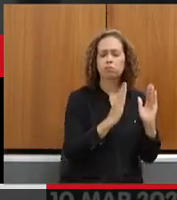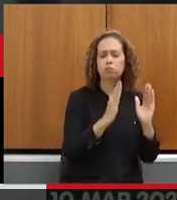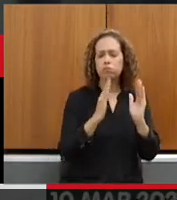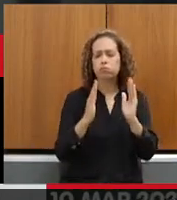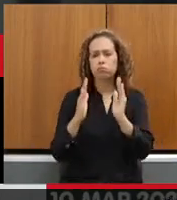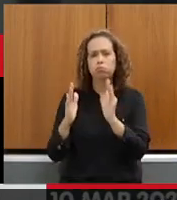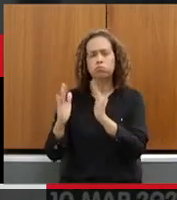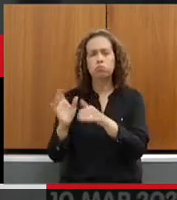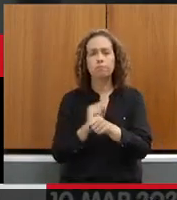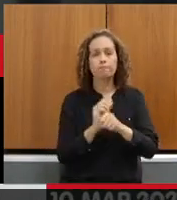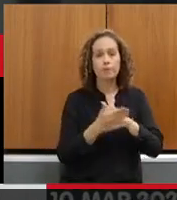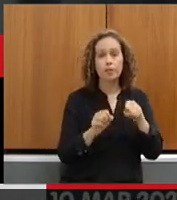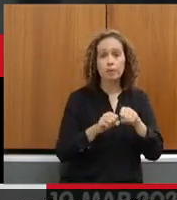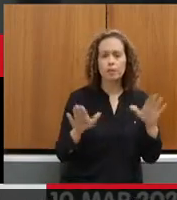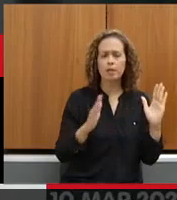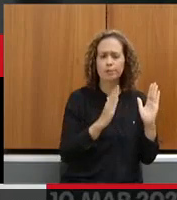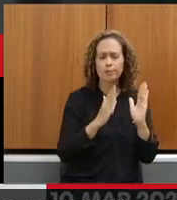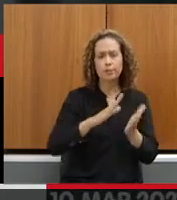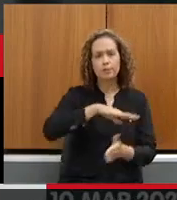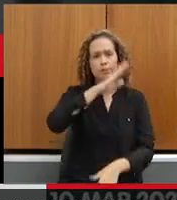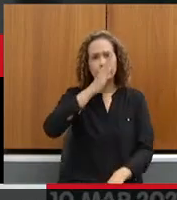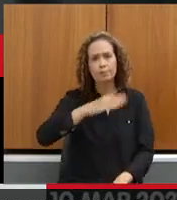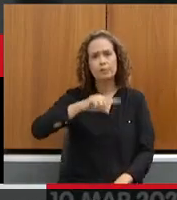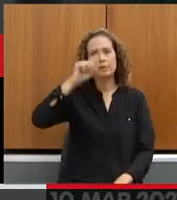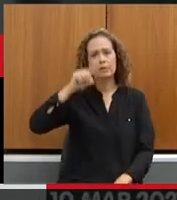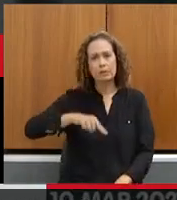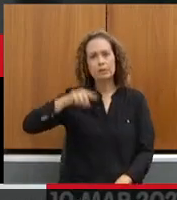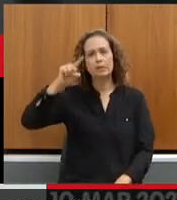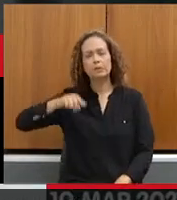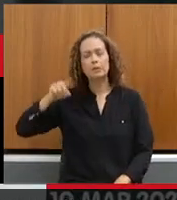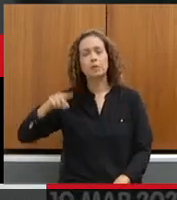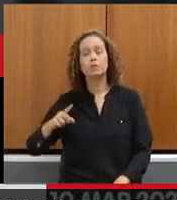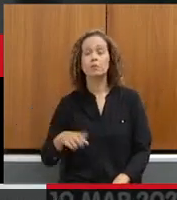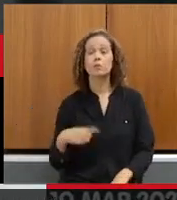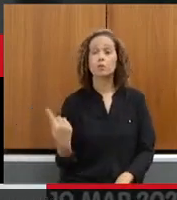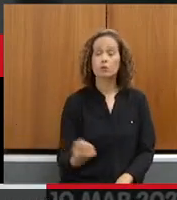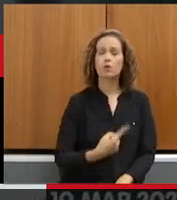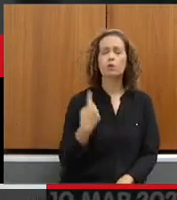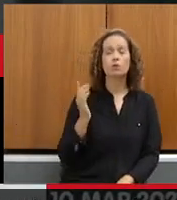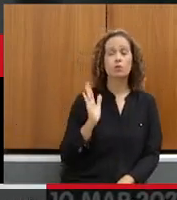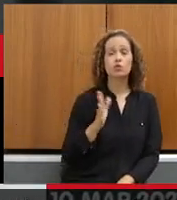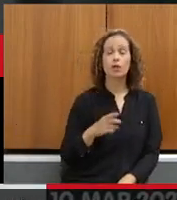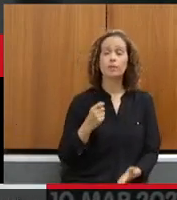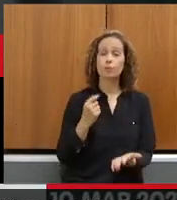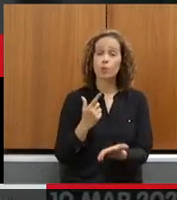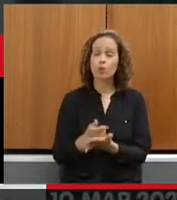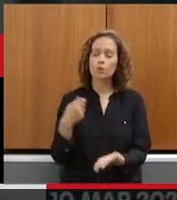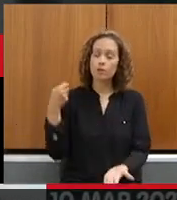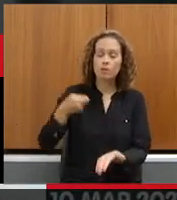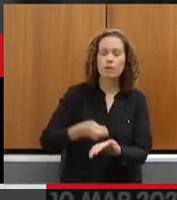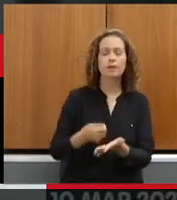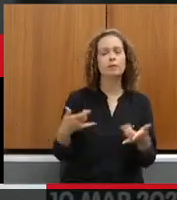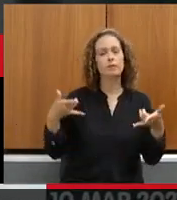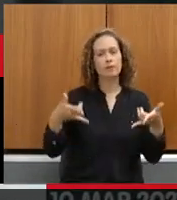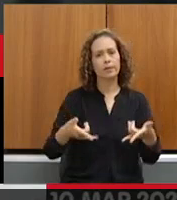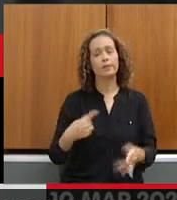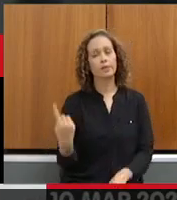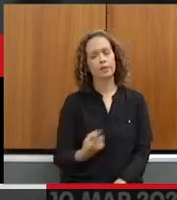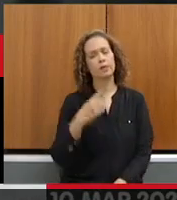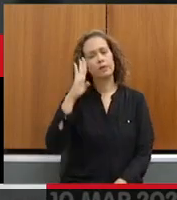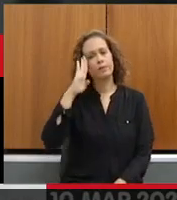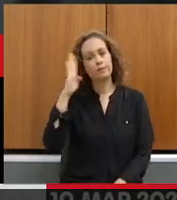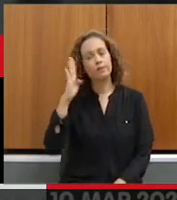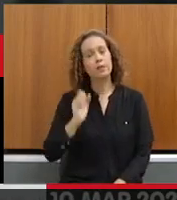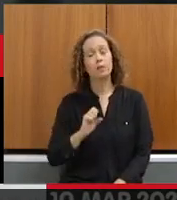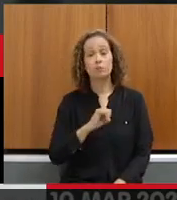então neste momento e nós estamos capitalizados para pagar os leitos isso para nós é fundamental você